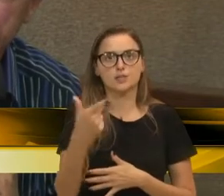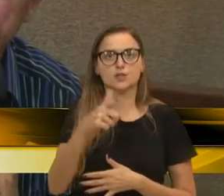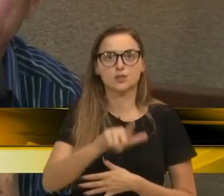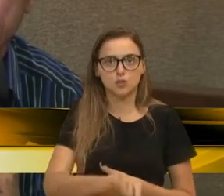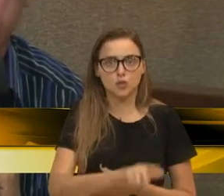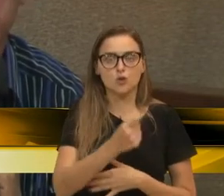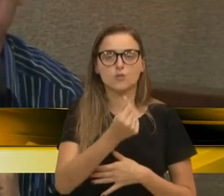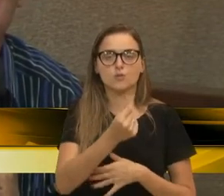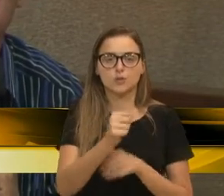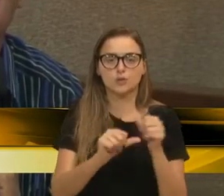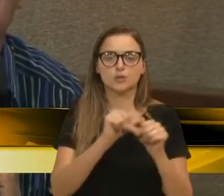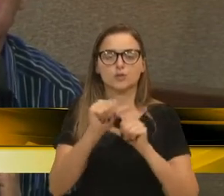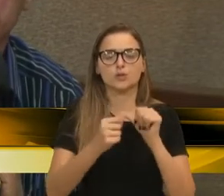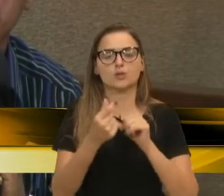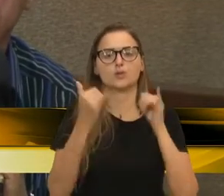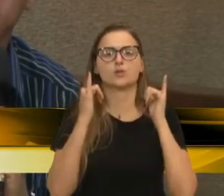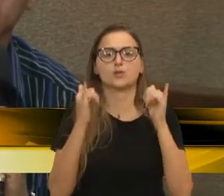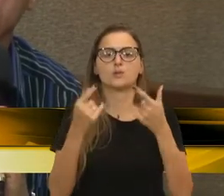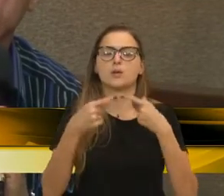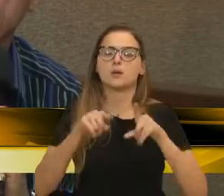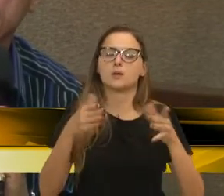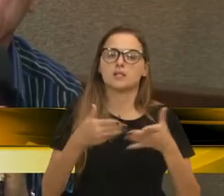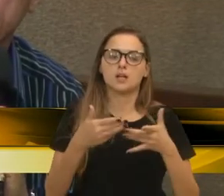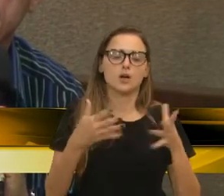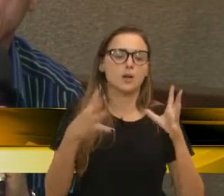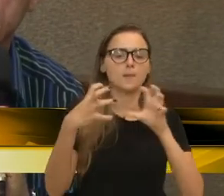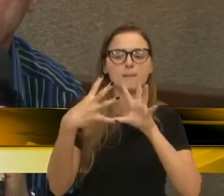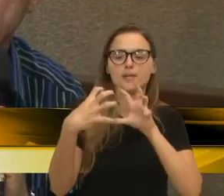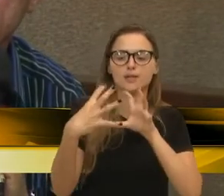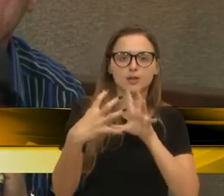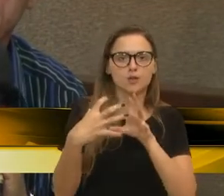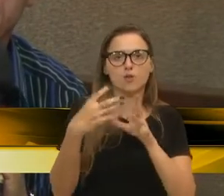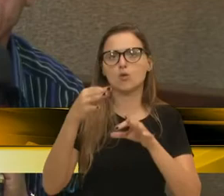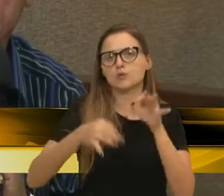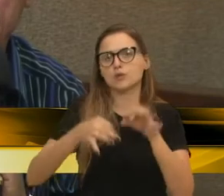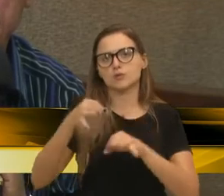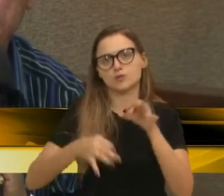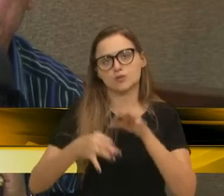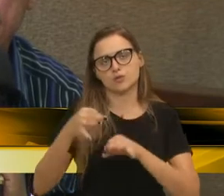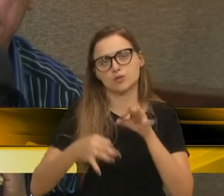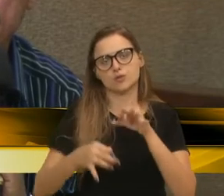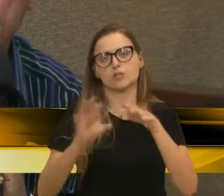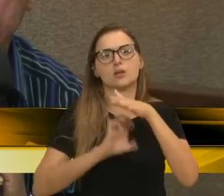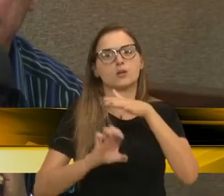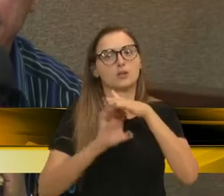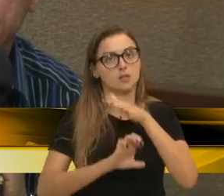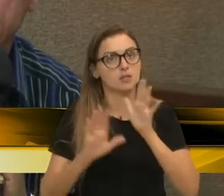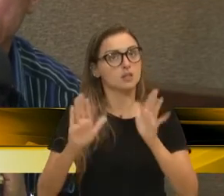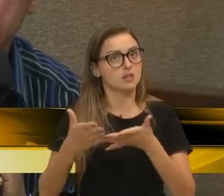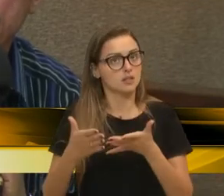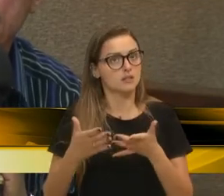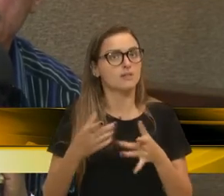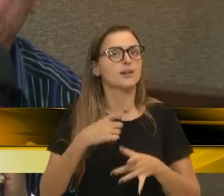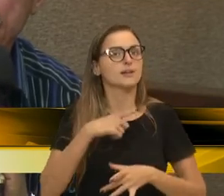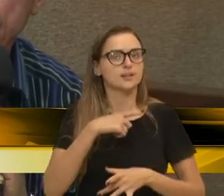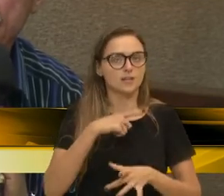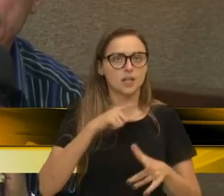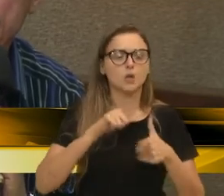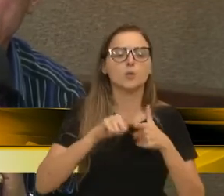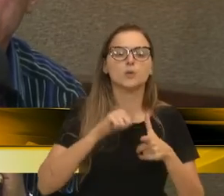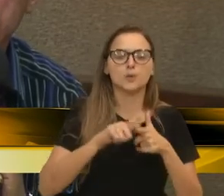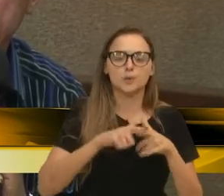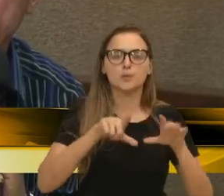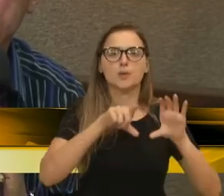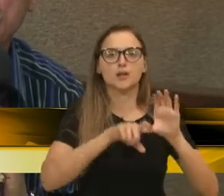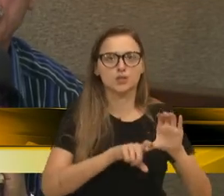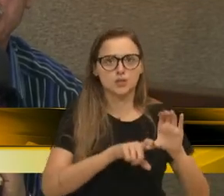tarifa e o que o Executivo fez até agora foi brigar com a empresa judicialmente, que vai acabar deixando um passivo para o